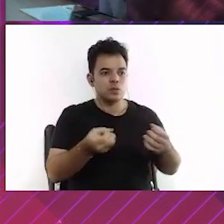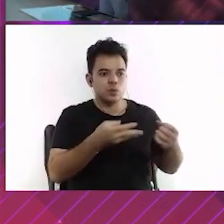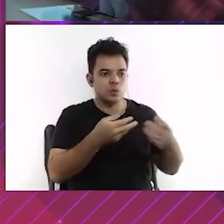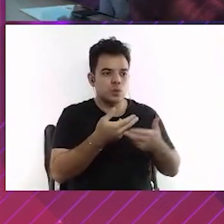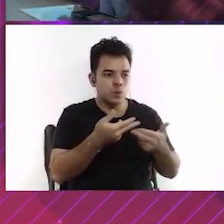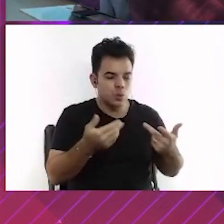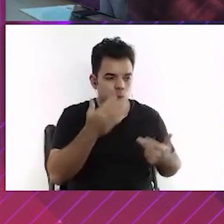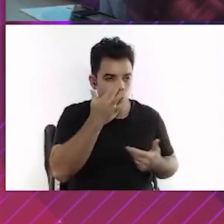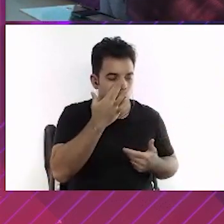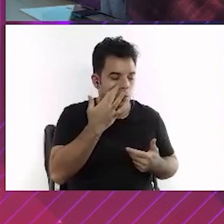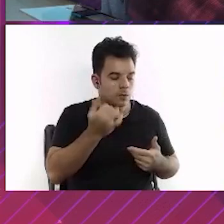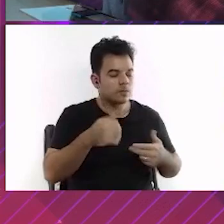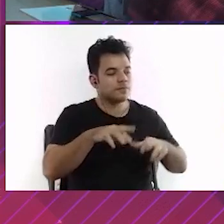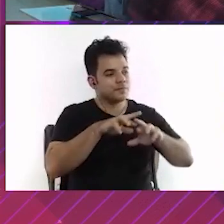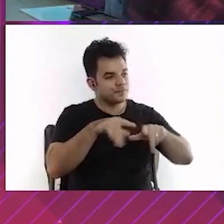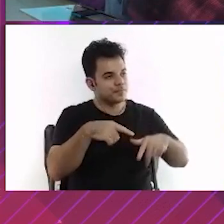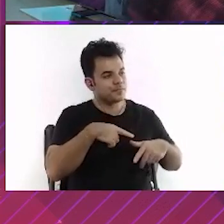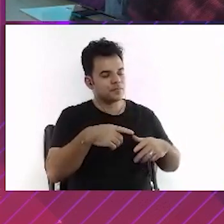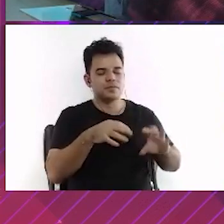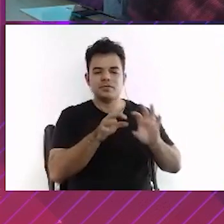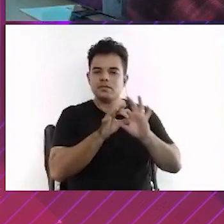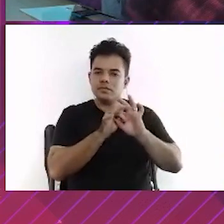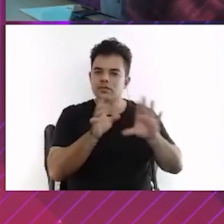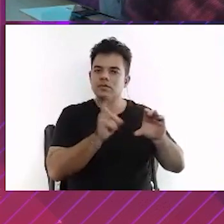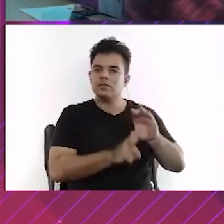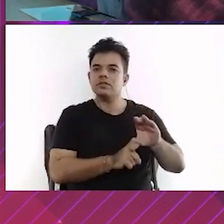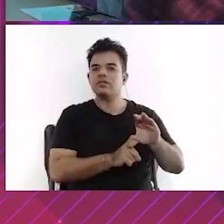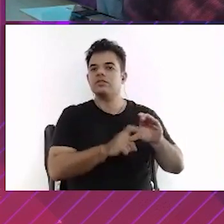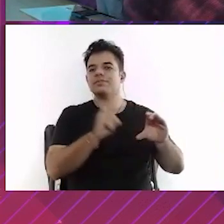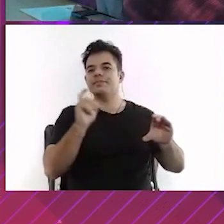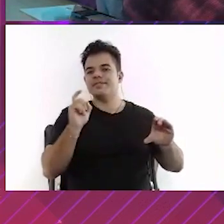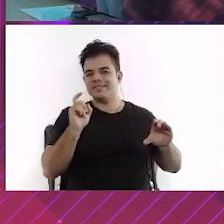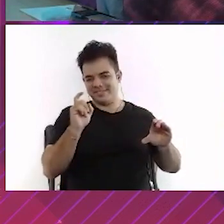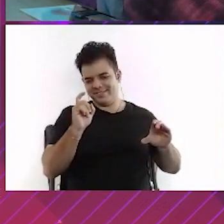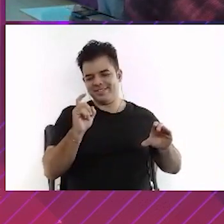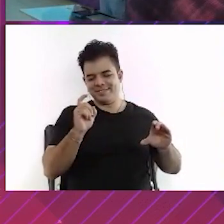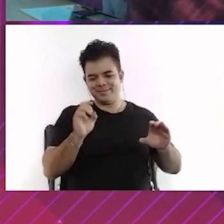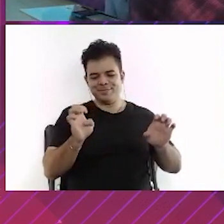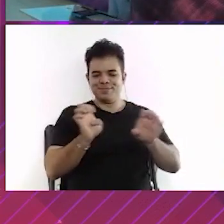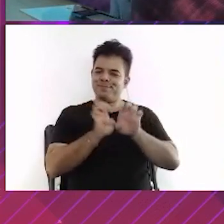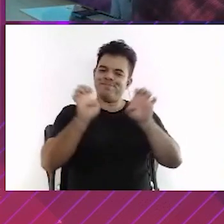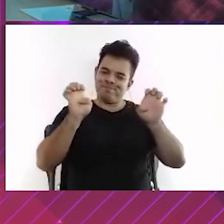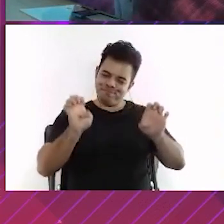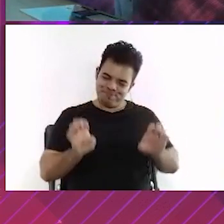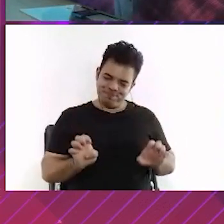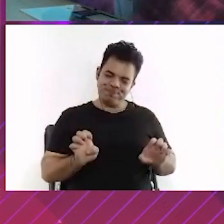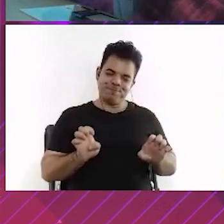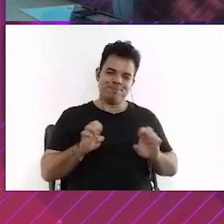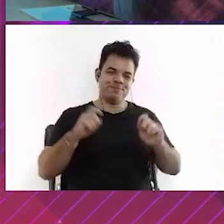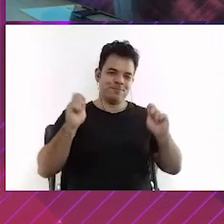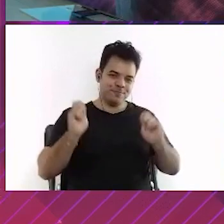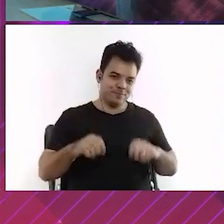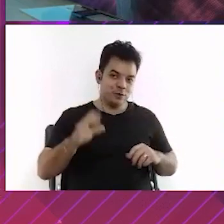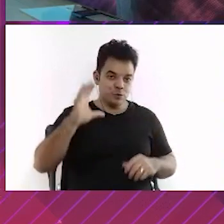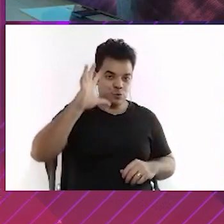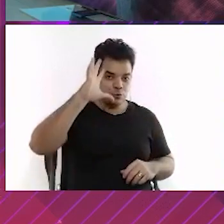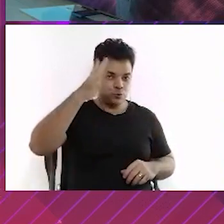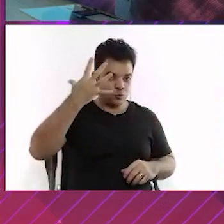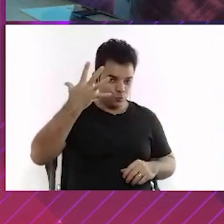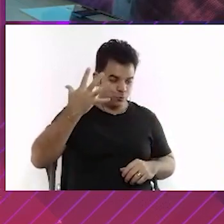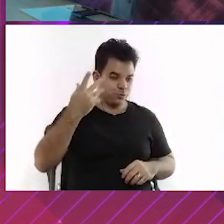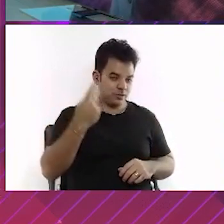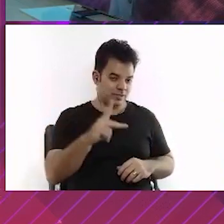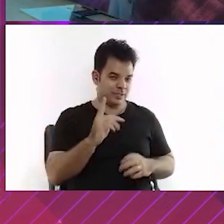forma independente, para poder conseguir estruturar uma solução para essa dinâmica.